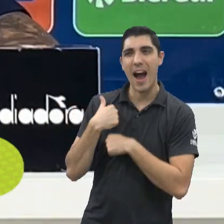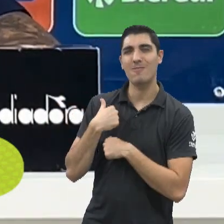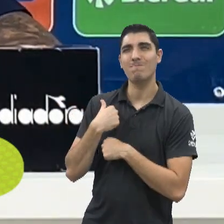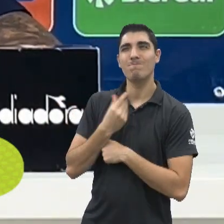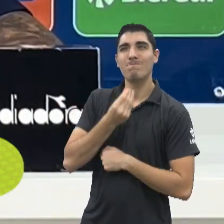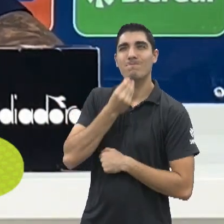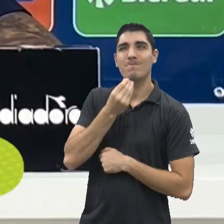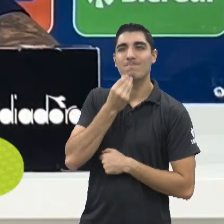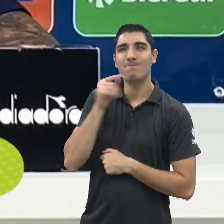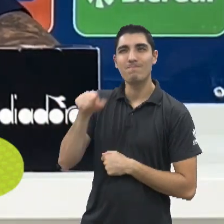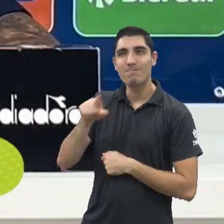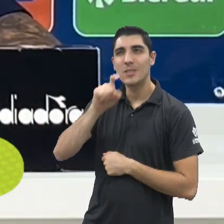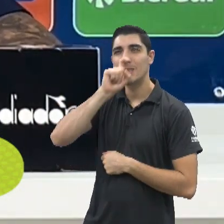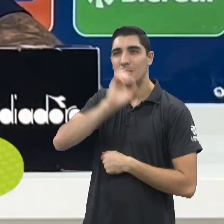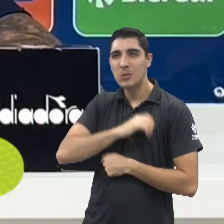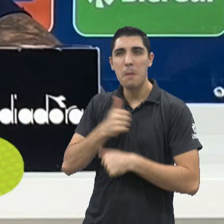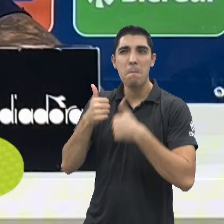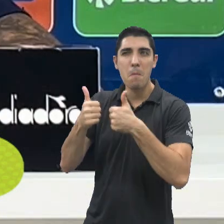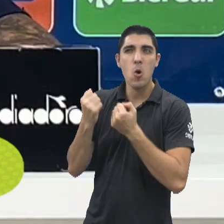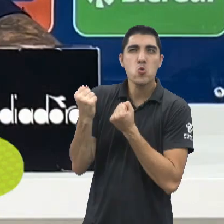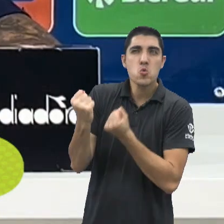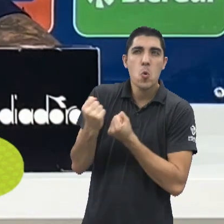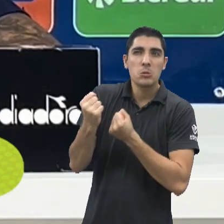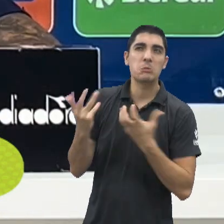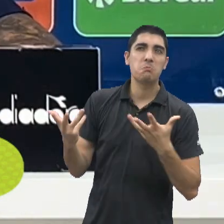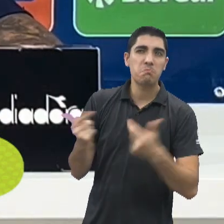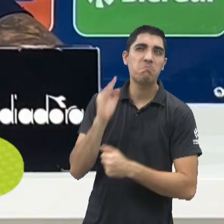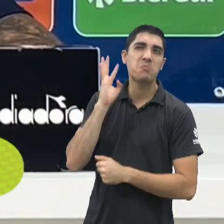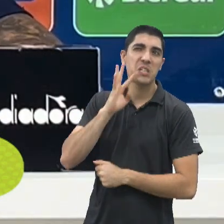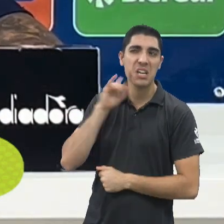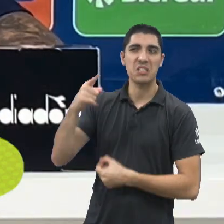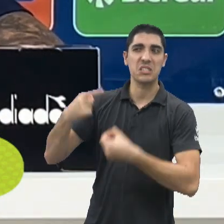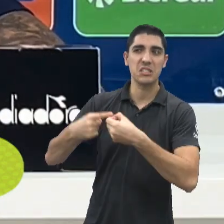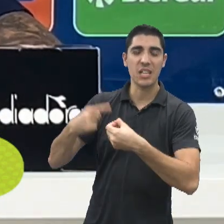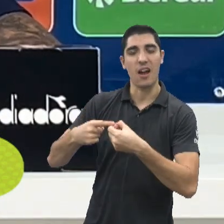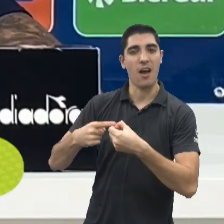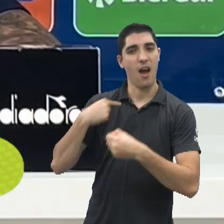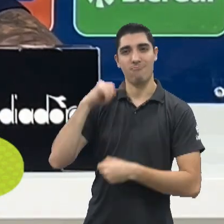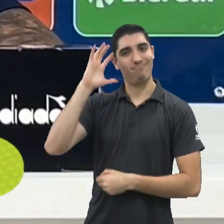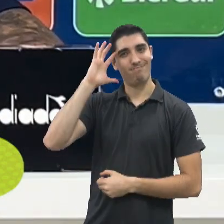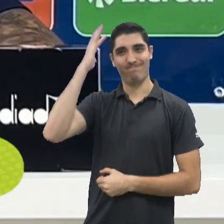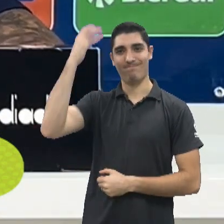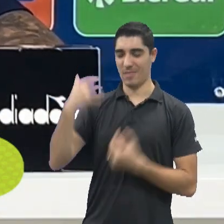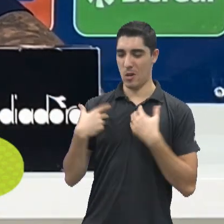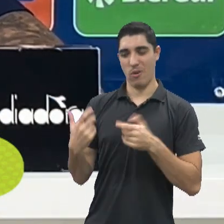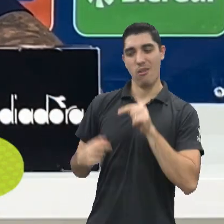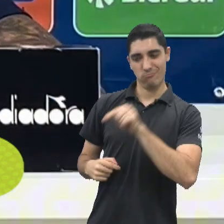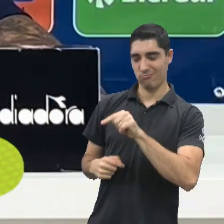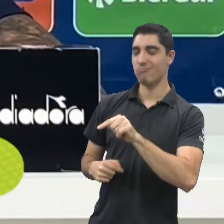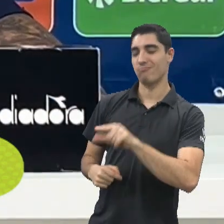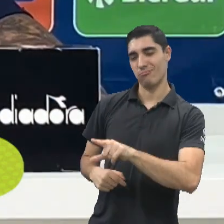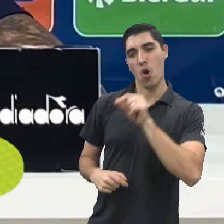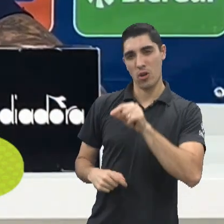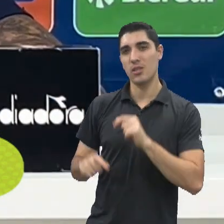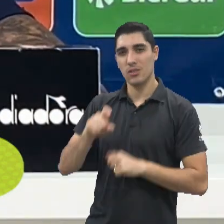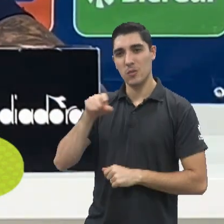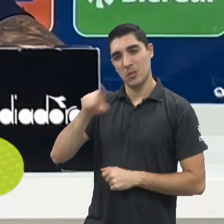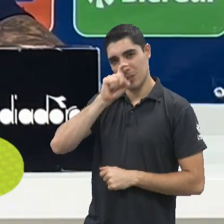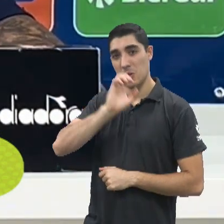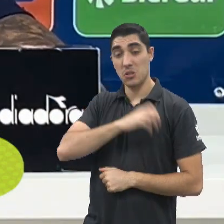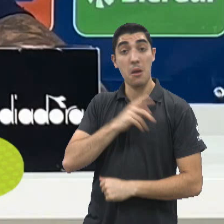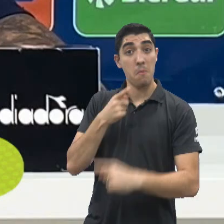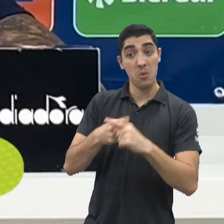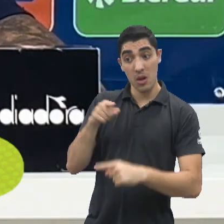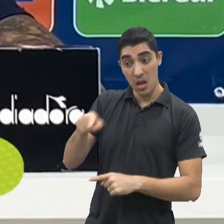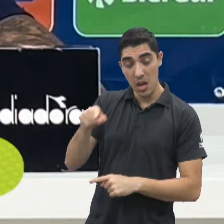um projeto que ele me passou muito legal. E não pensei 2 vezes, cara. Eu falei, cara, eu quero ir para esse projeto porque o São José era a